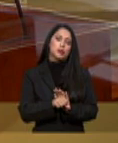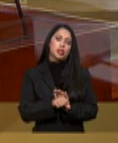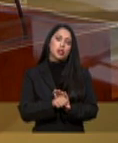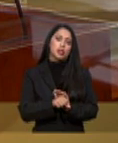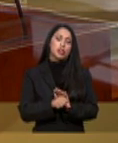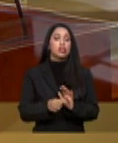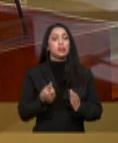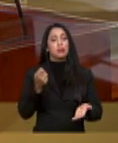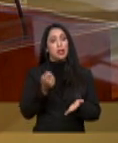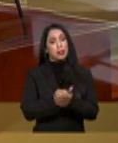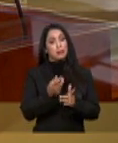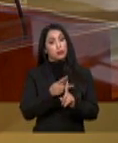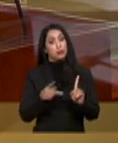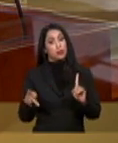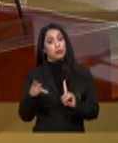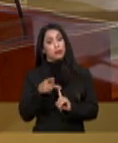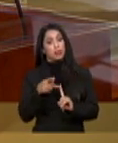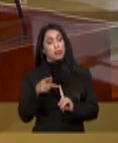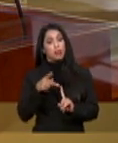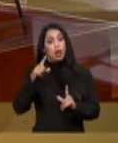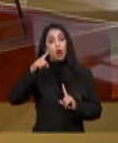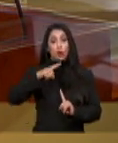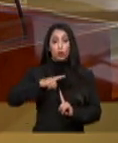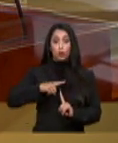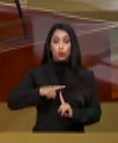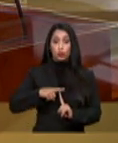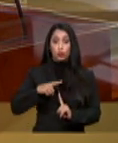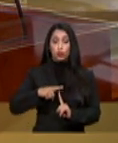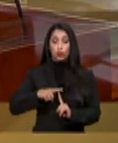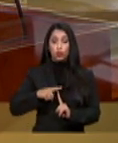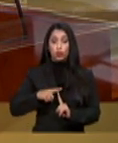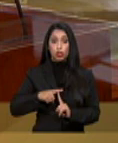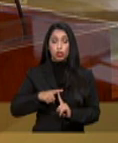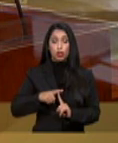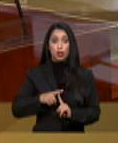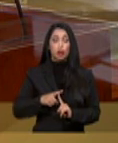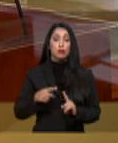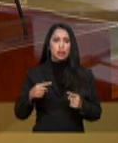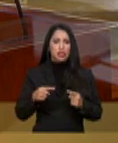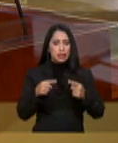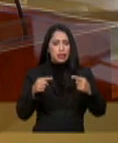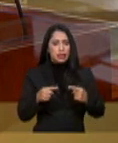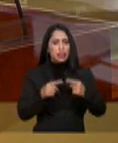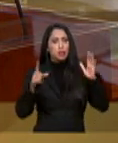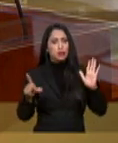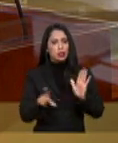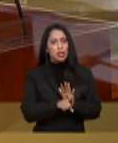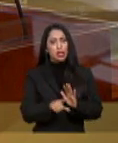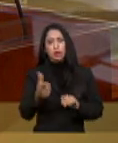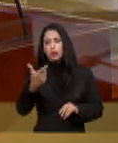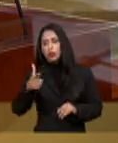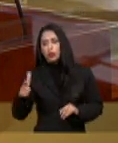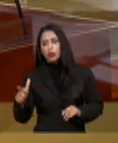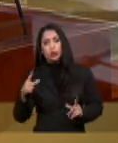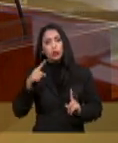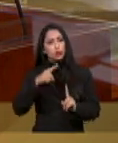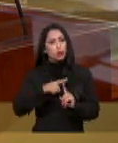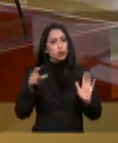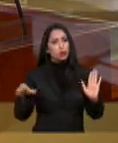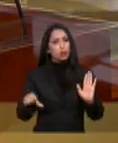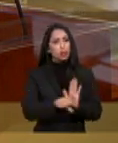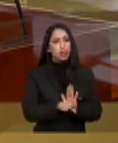contribuições previdenciárias uma tipificação, na verdade, uma previsão legal que já existia para os demais crimes tributários em